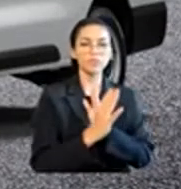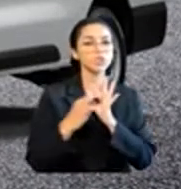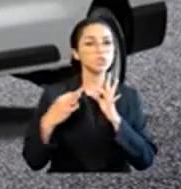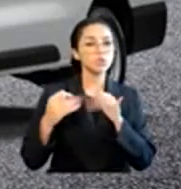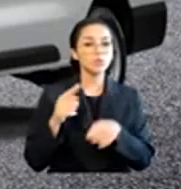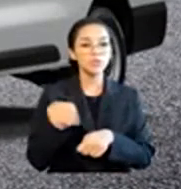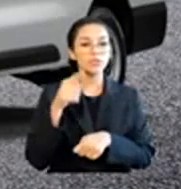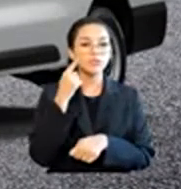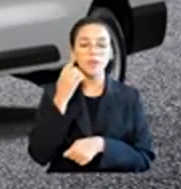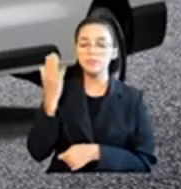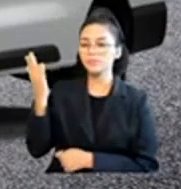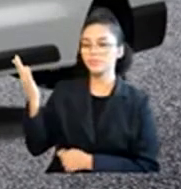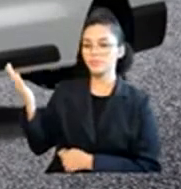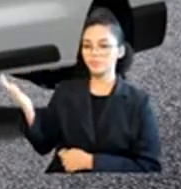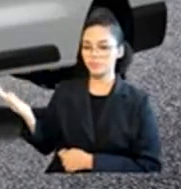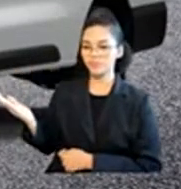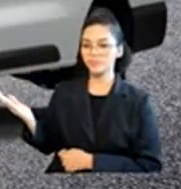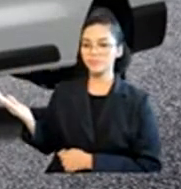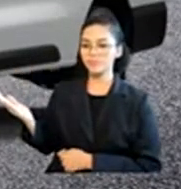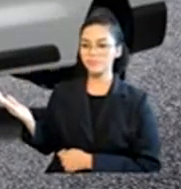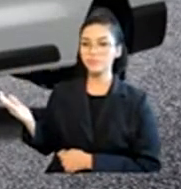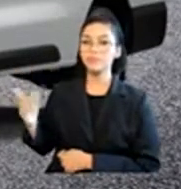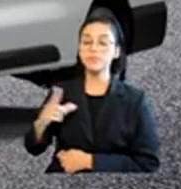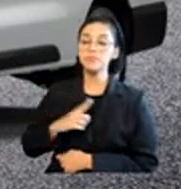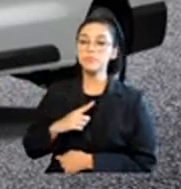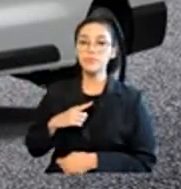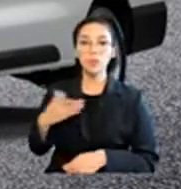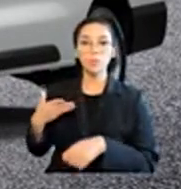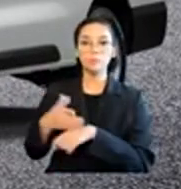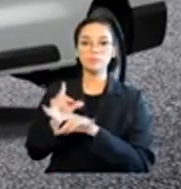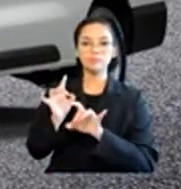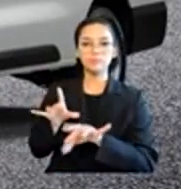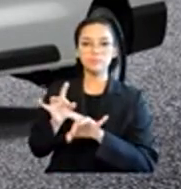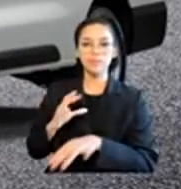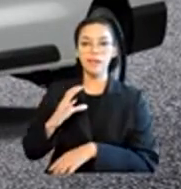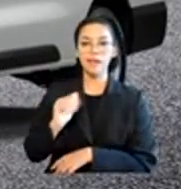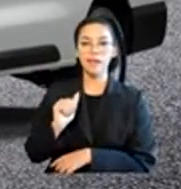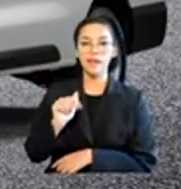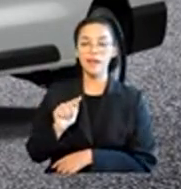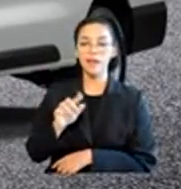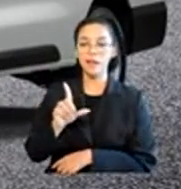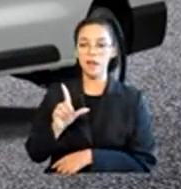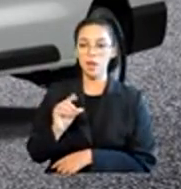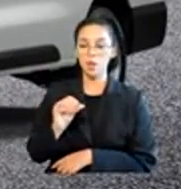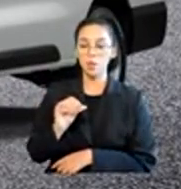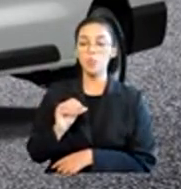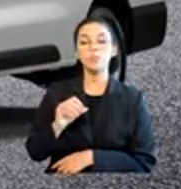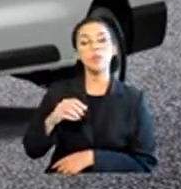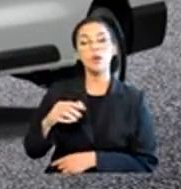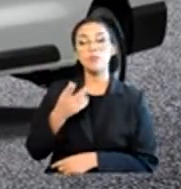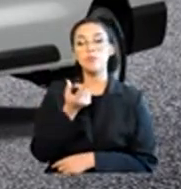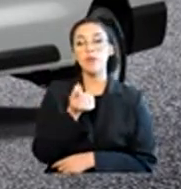aí na tela. Ele chega ao mercado na configuração cargo pelo valor de R$